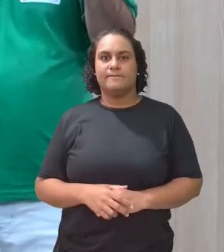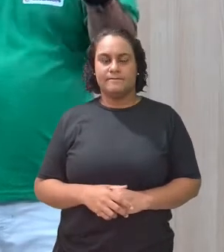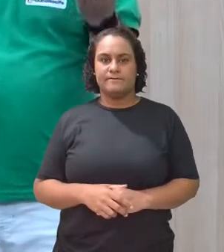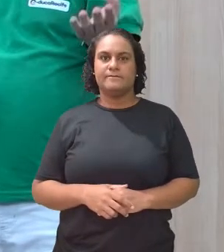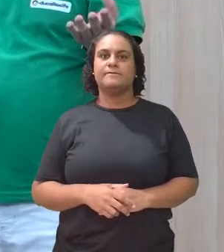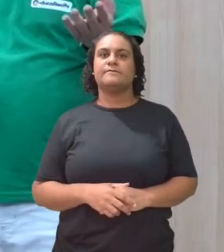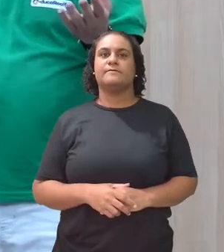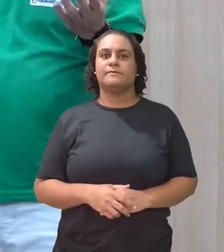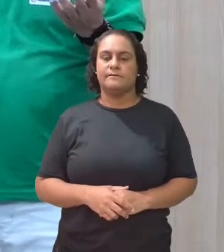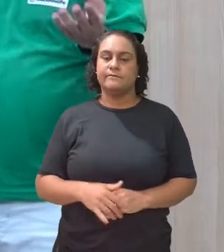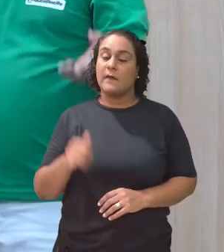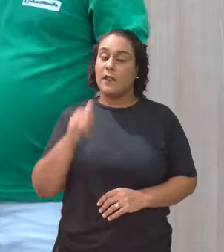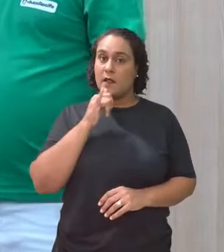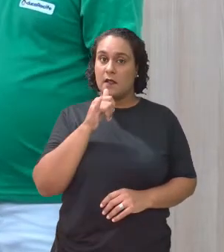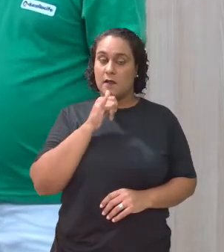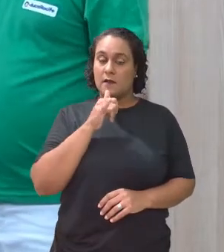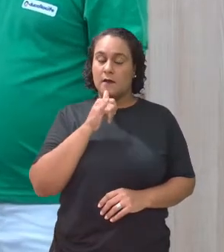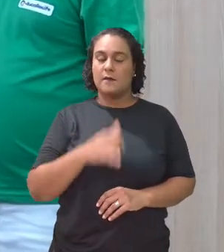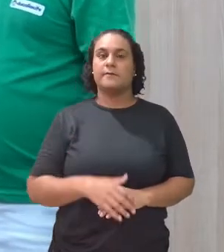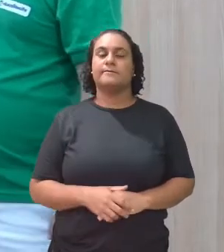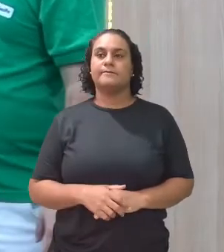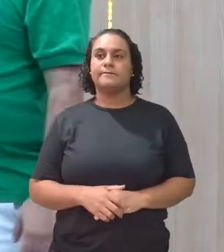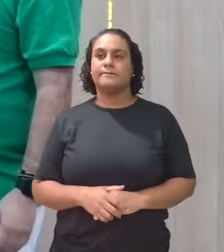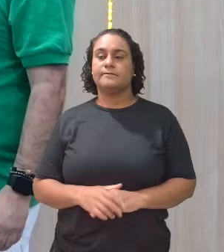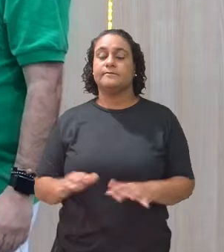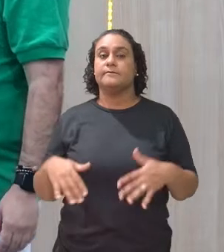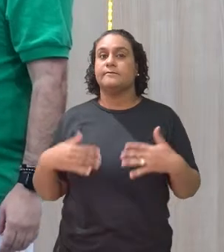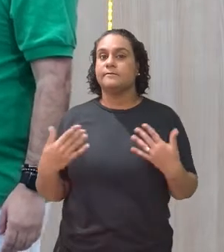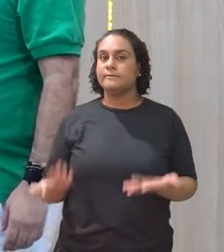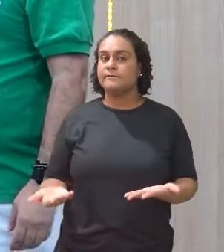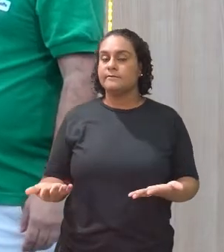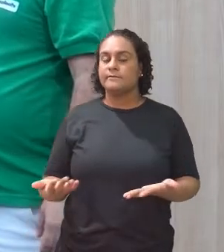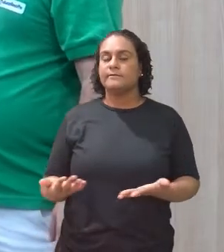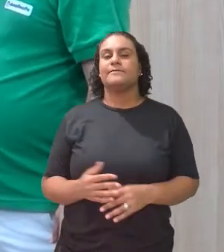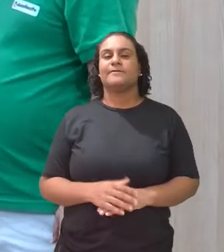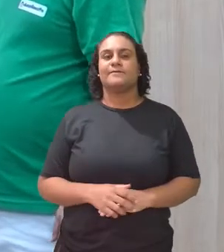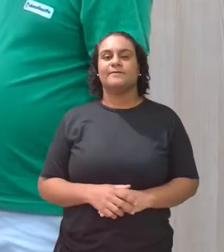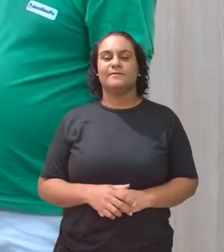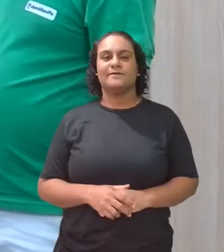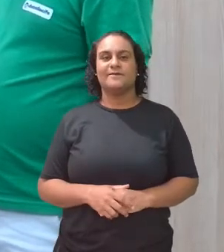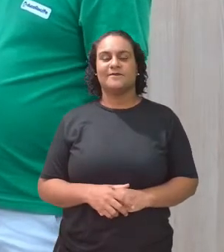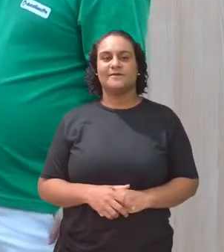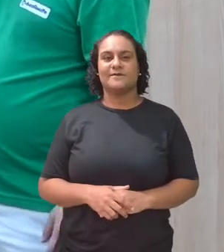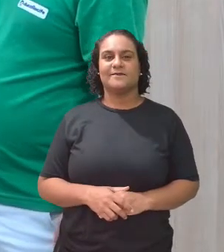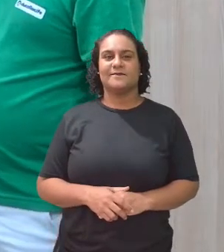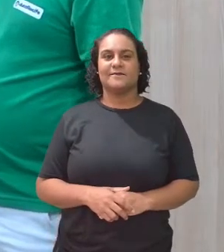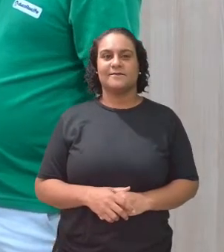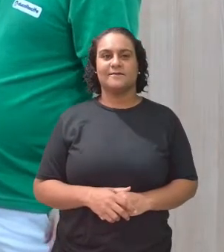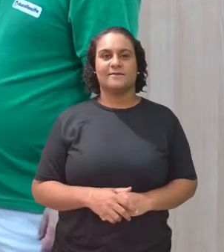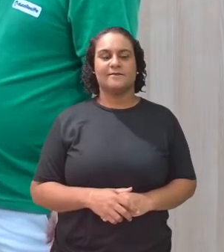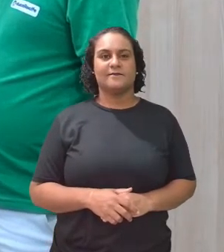da Alemanha, por exemplo. Então, eles estavam mais para